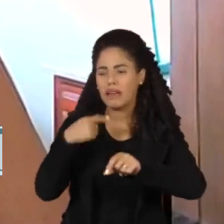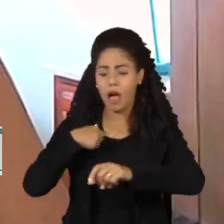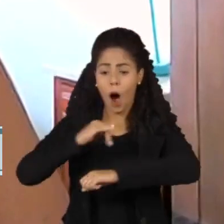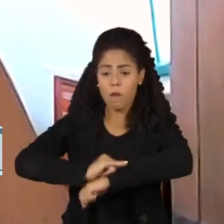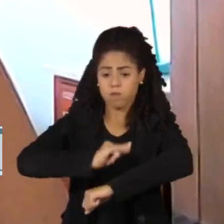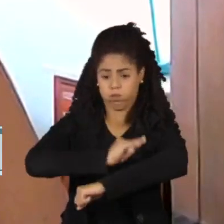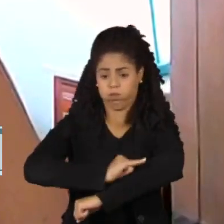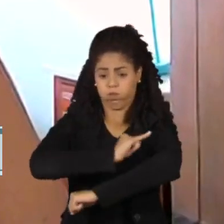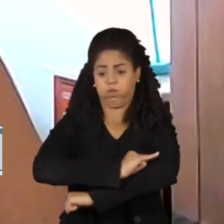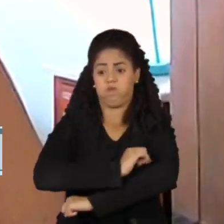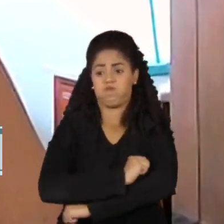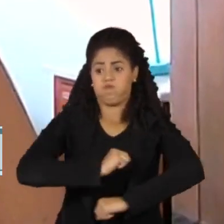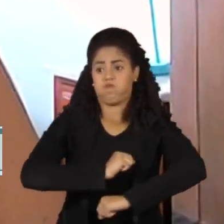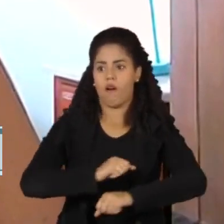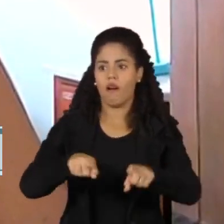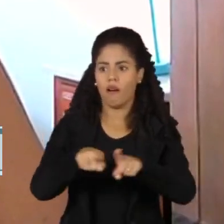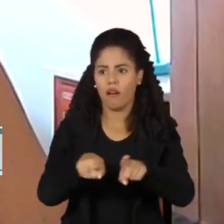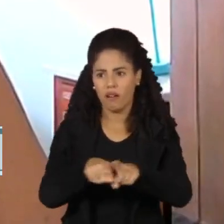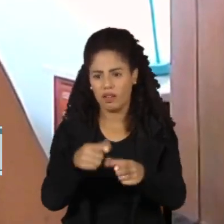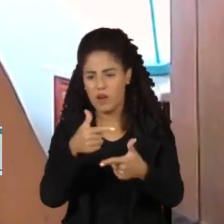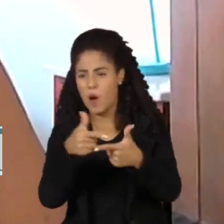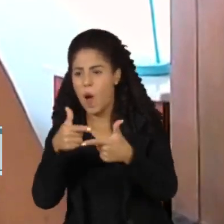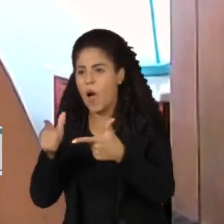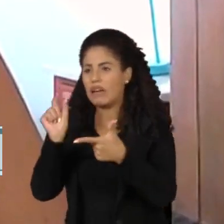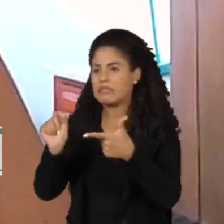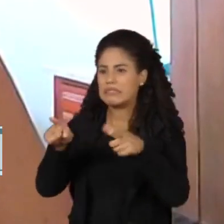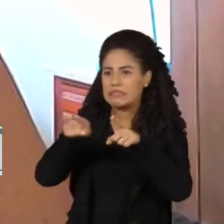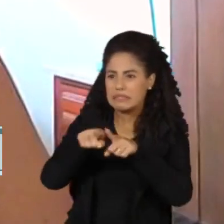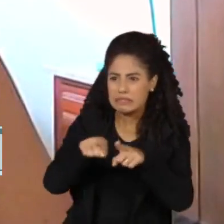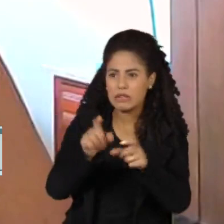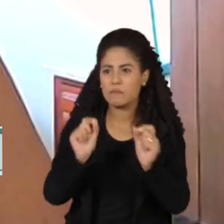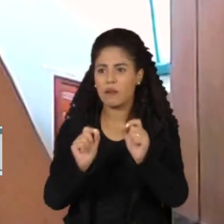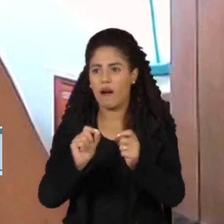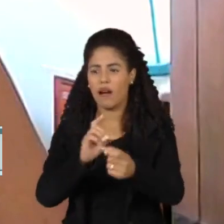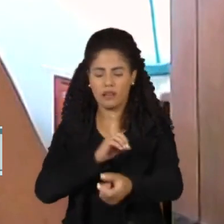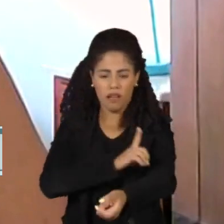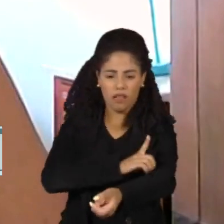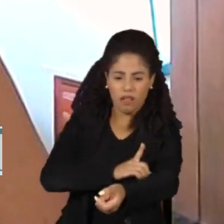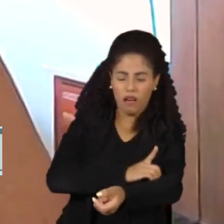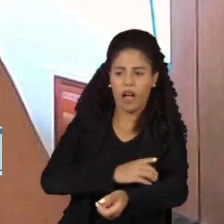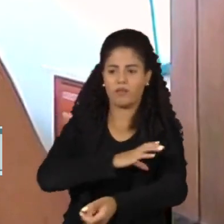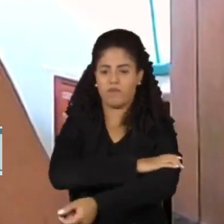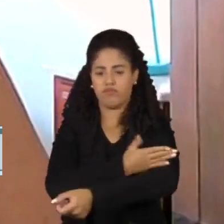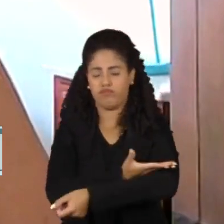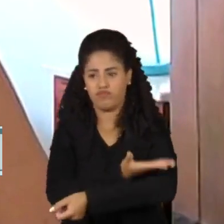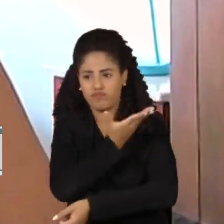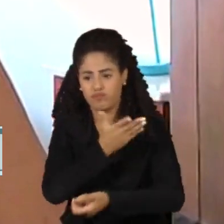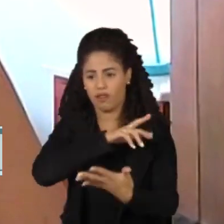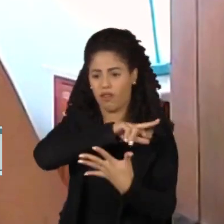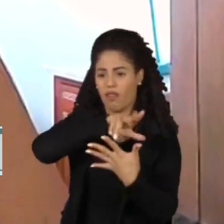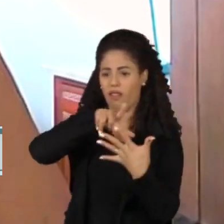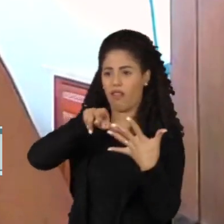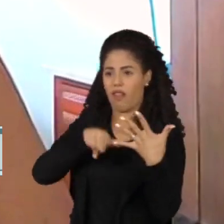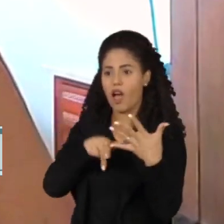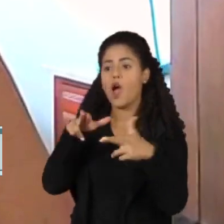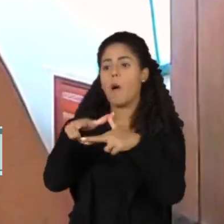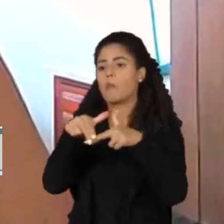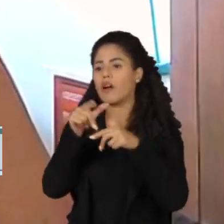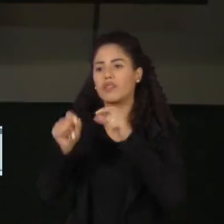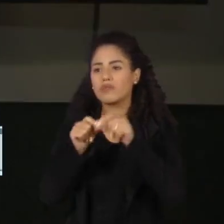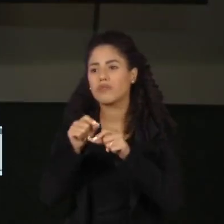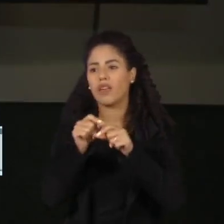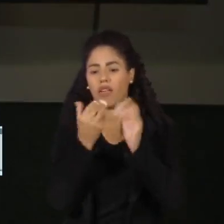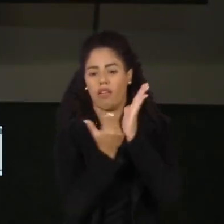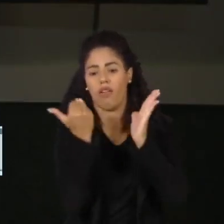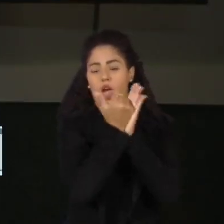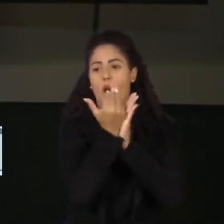sobrepeso, muitos casos de obesidade, muitos casos de doenças crônicas não transmissíveis que são causadas por essa má